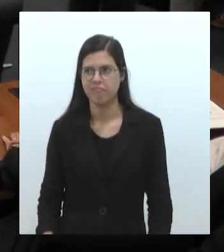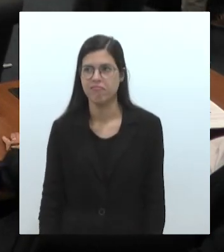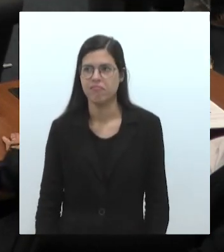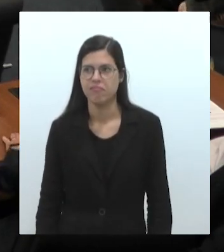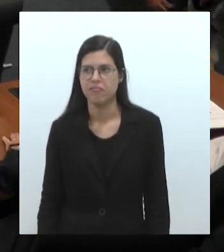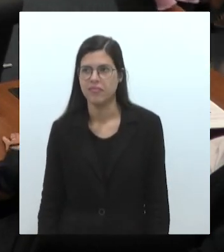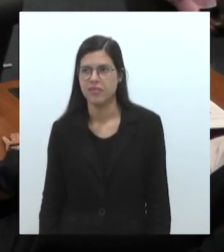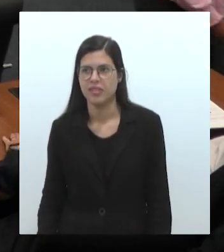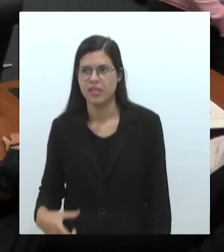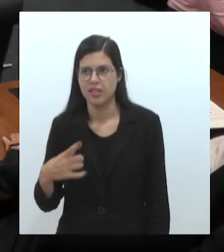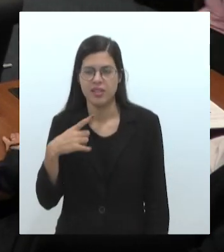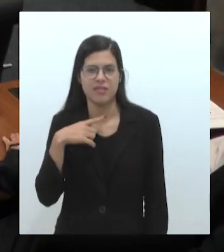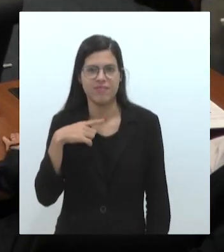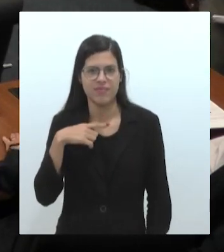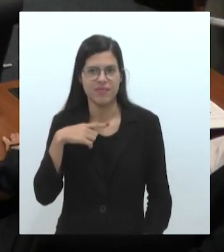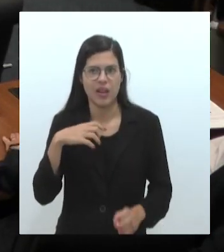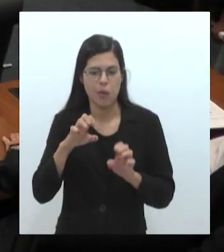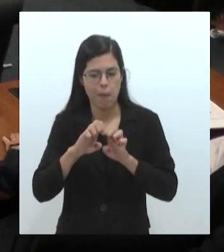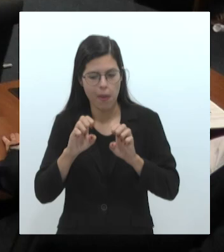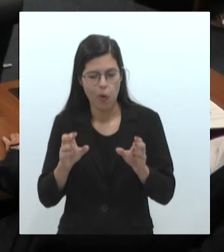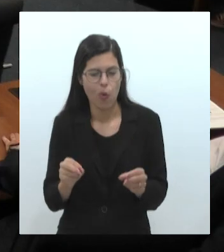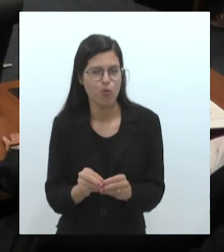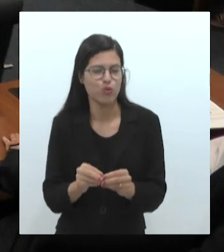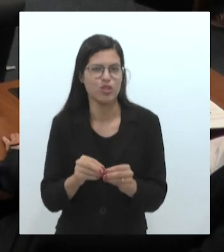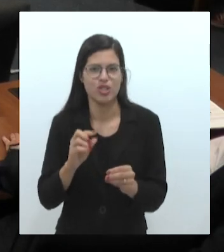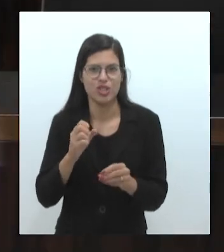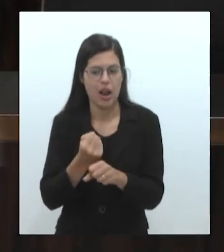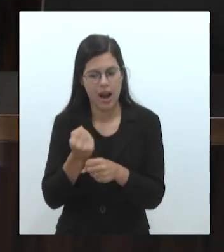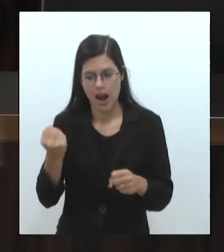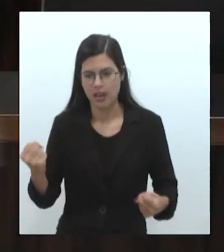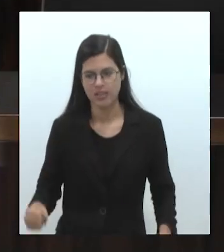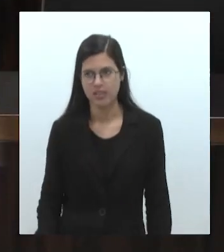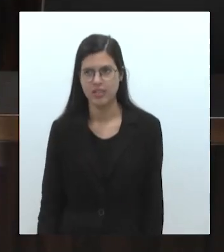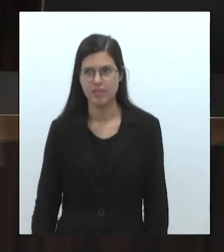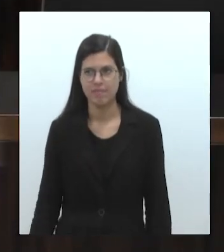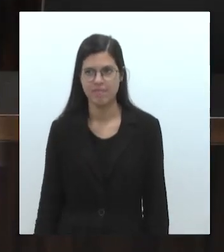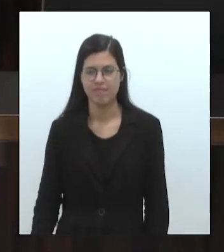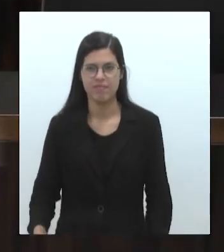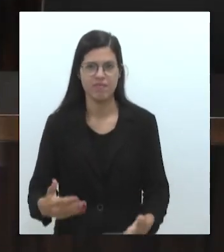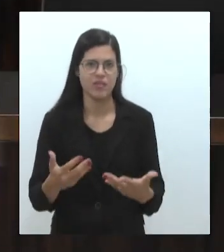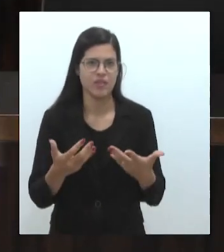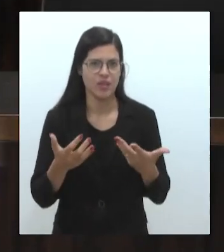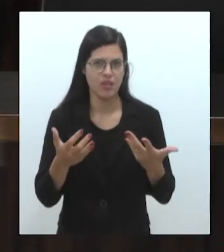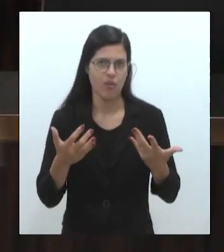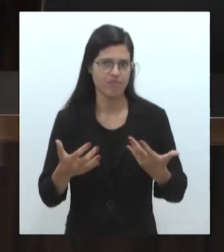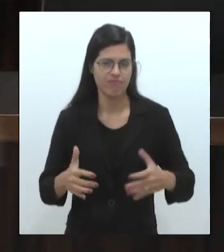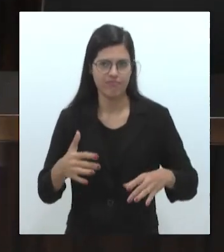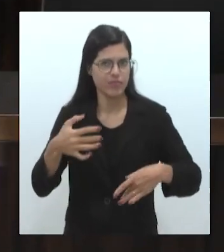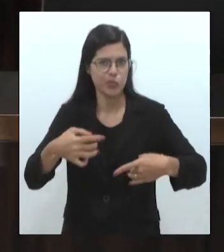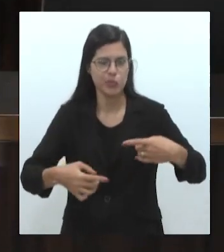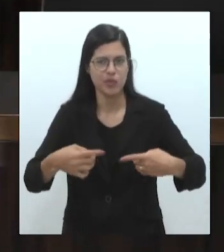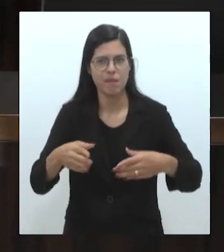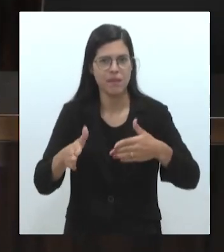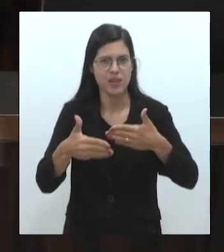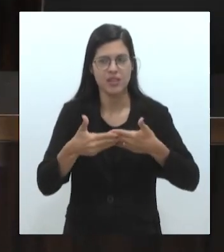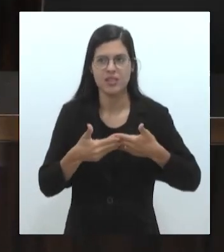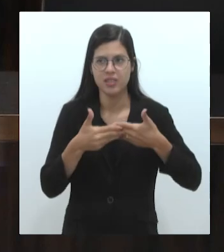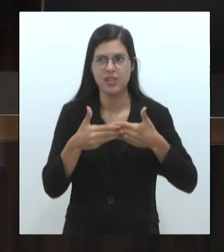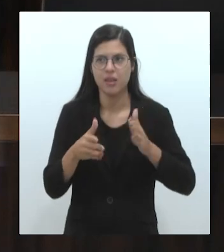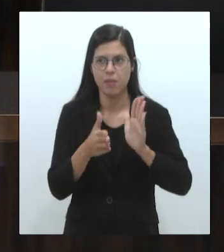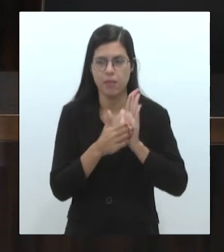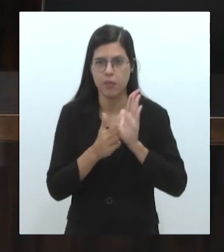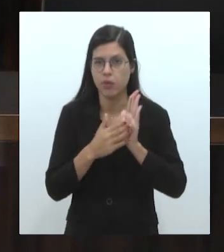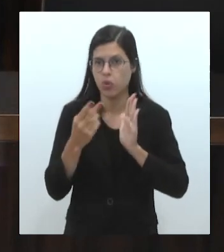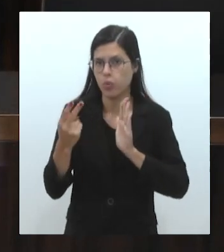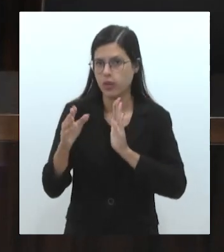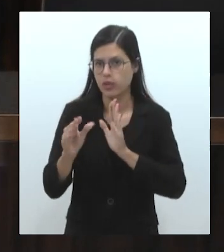biodiversidade gigantesca. Não havendo mais quem queira discutir, encerrada a discussão, a presidente proposta recebeu